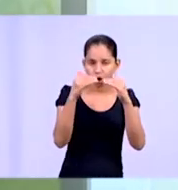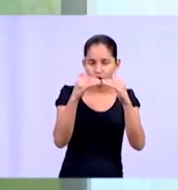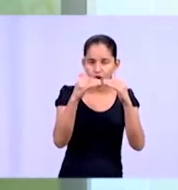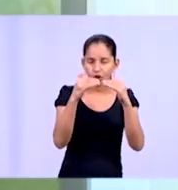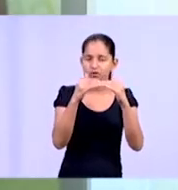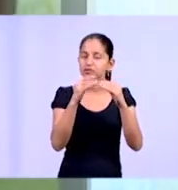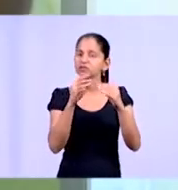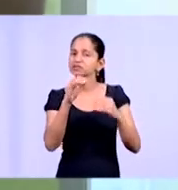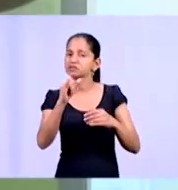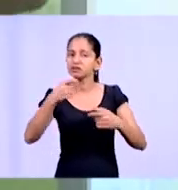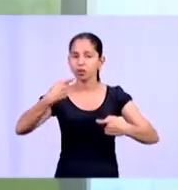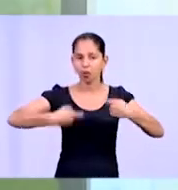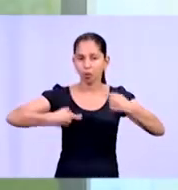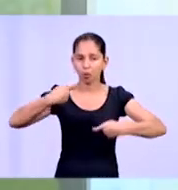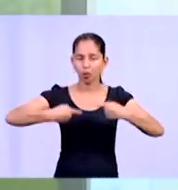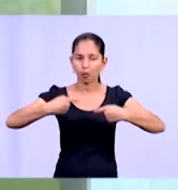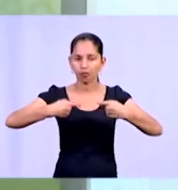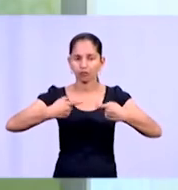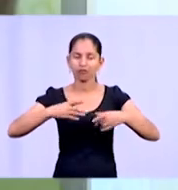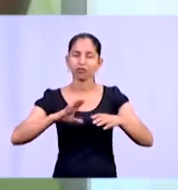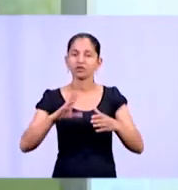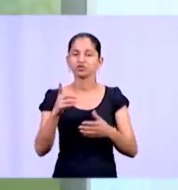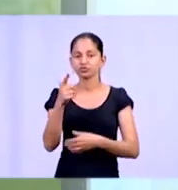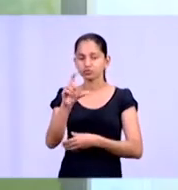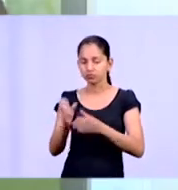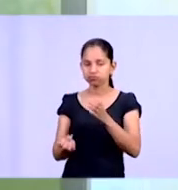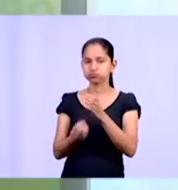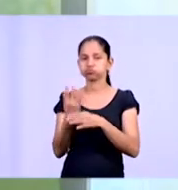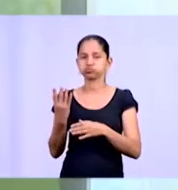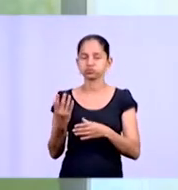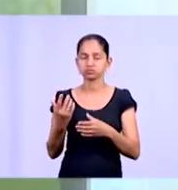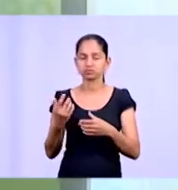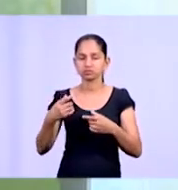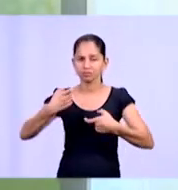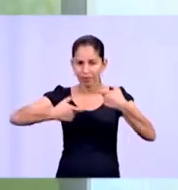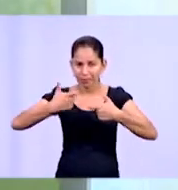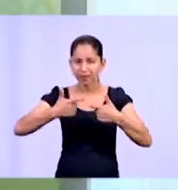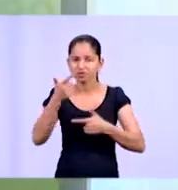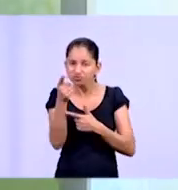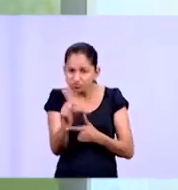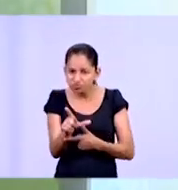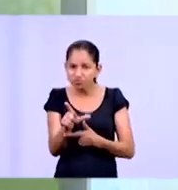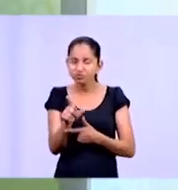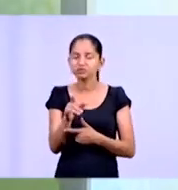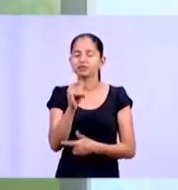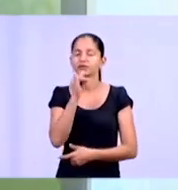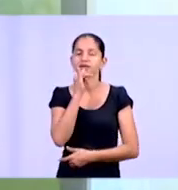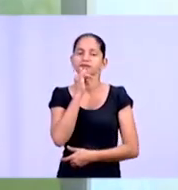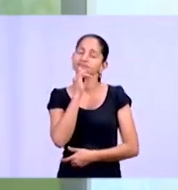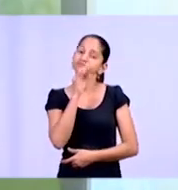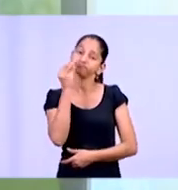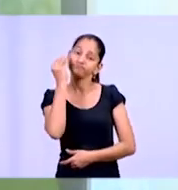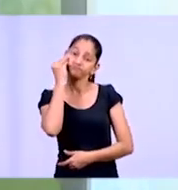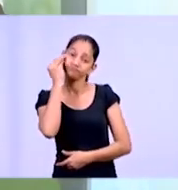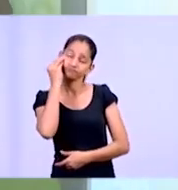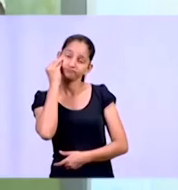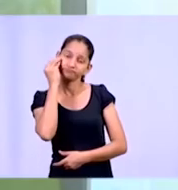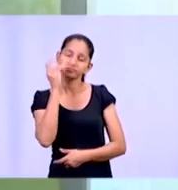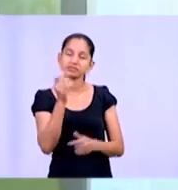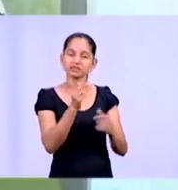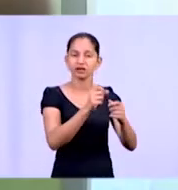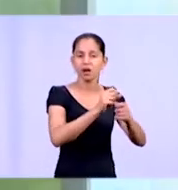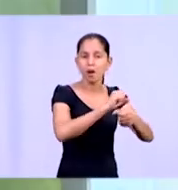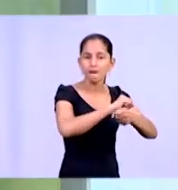caso houvesse uma guerra atômica, né? Aquela estava em plena Guerra Fria na época. Se houvesse a explosão de um centro